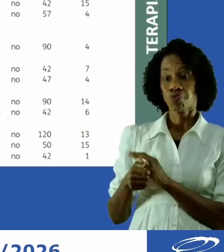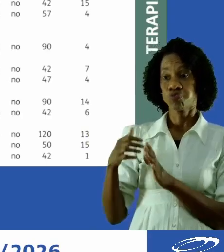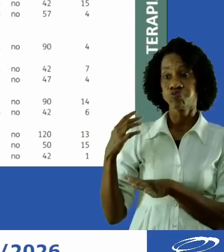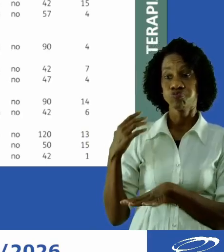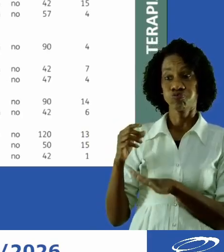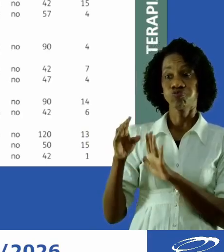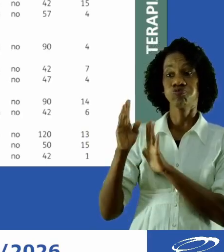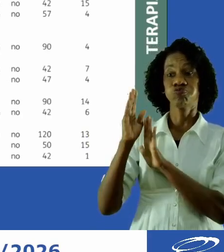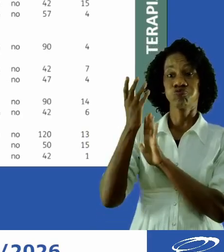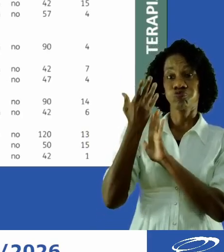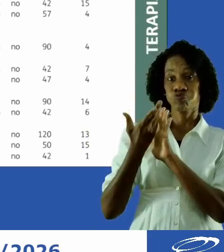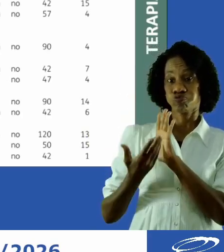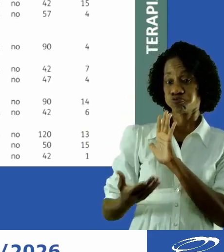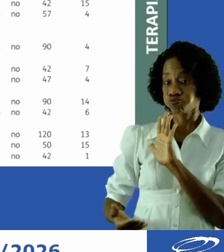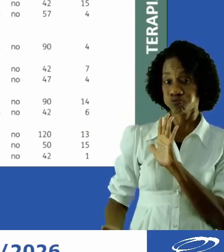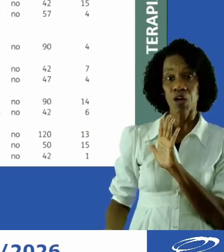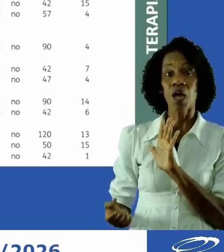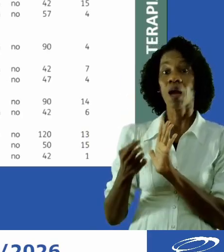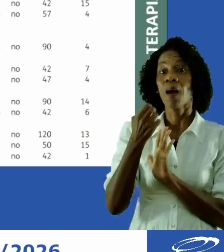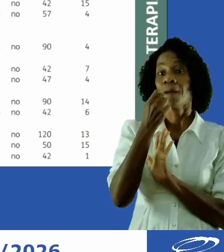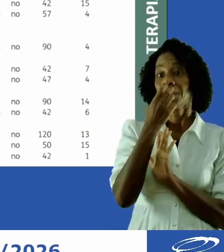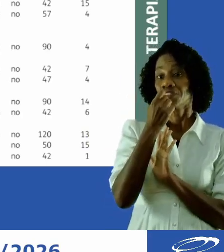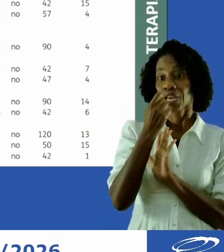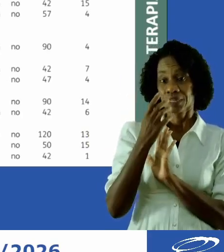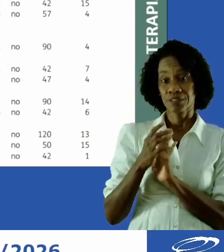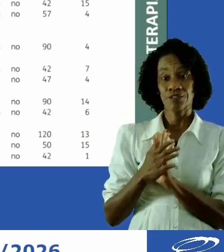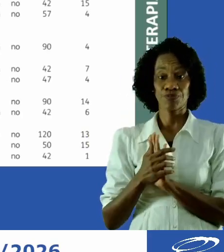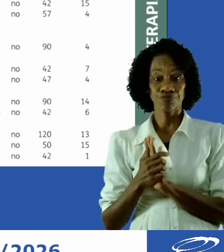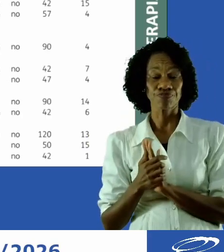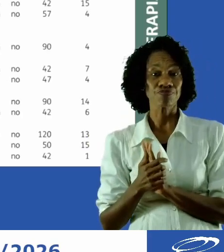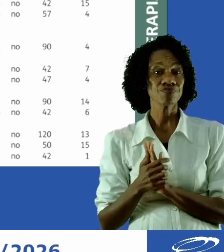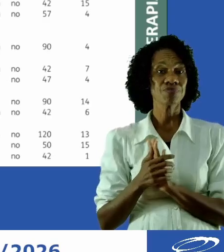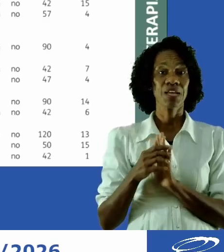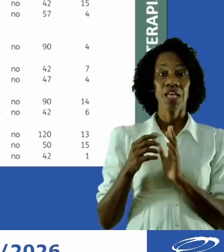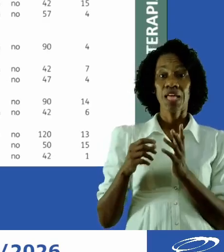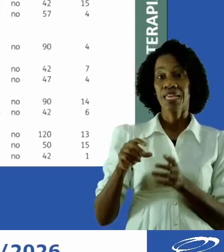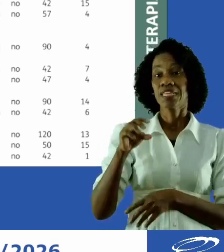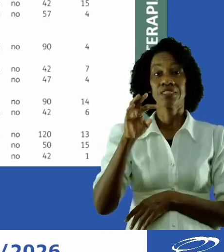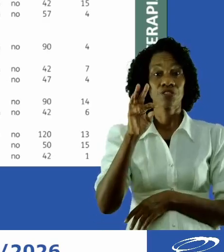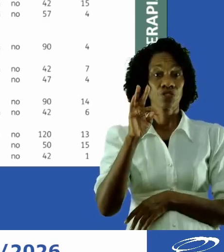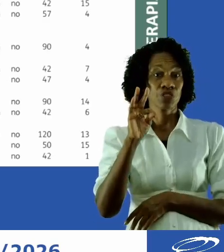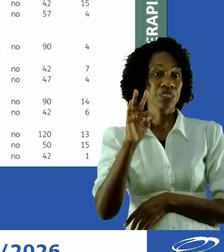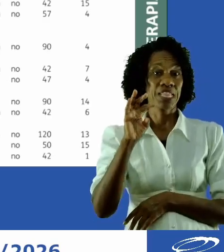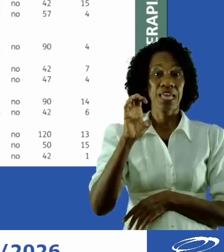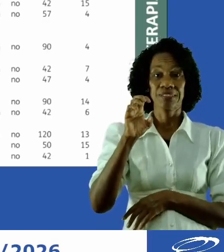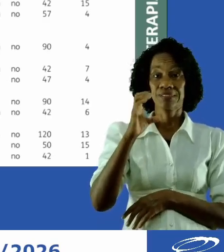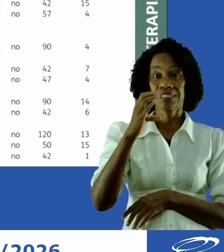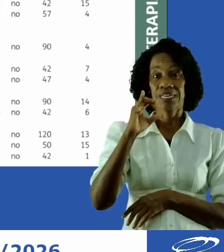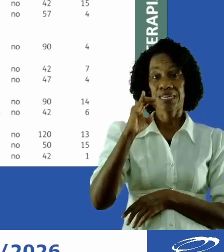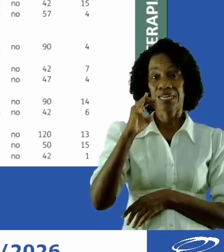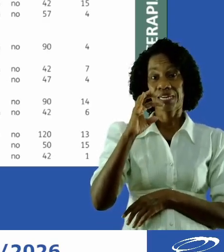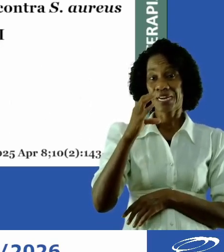medicações orais. A maioria, quinolona com rifampicina, por exemplo, tem doxiciclina na jogada, tem outras coisas um pouco